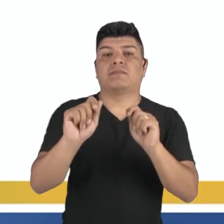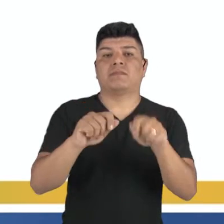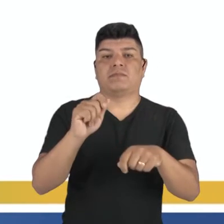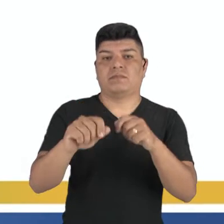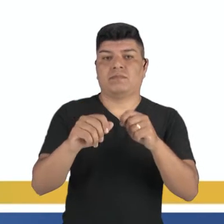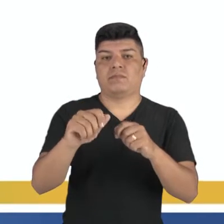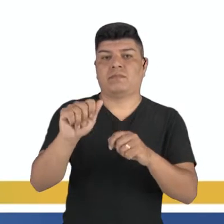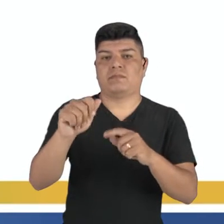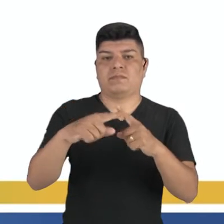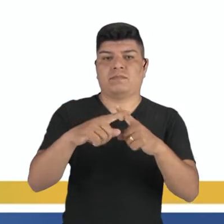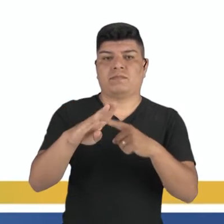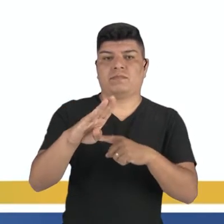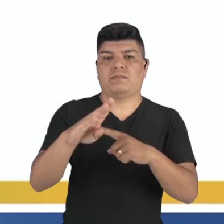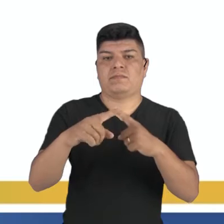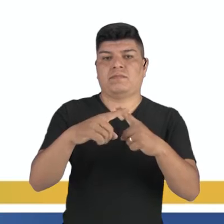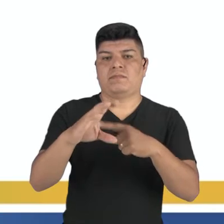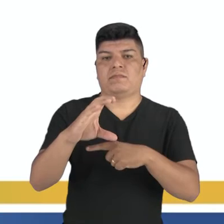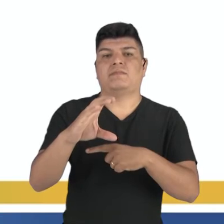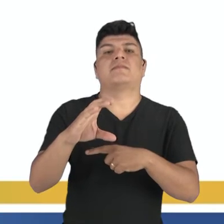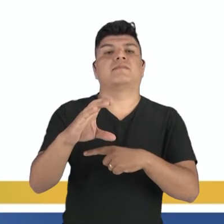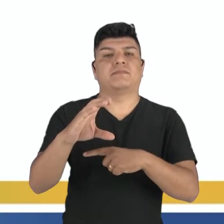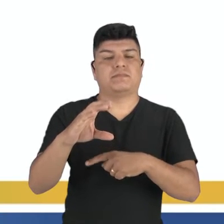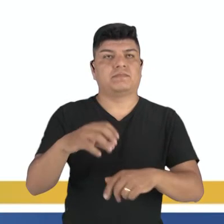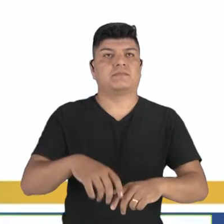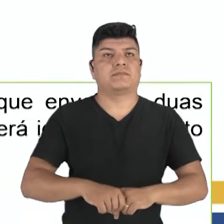escrito como A vezes B vezes C.